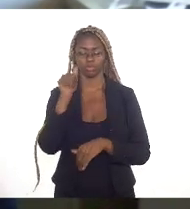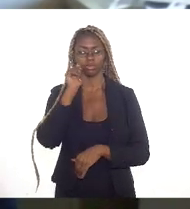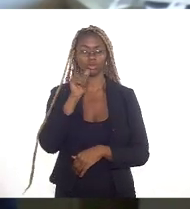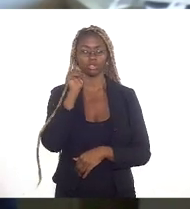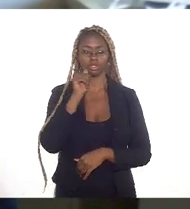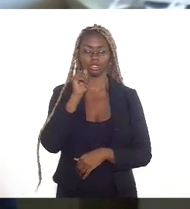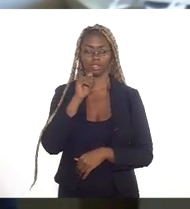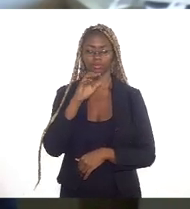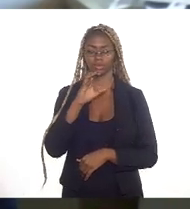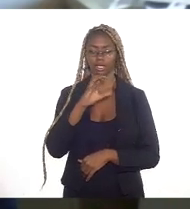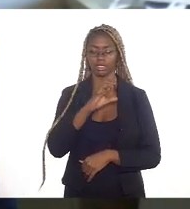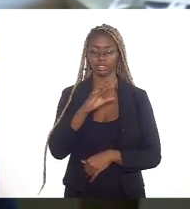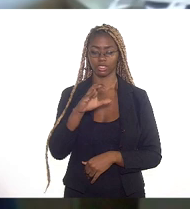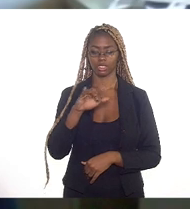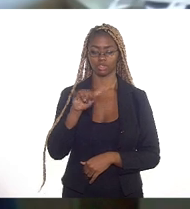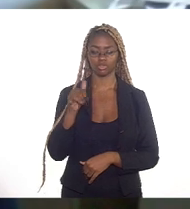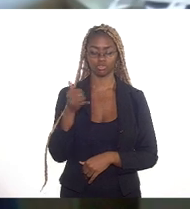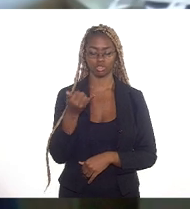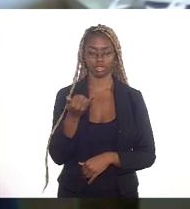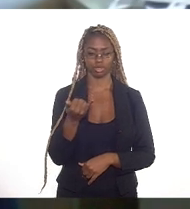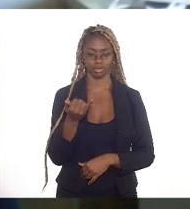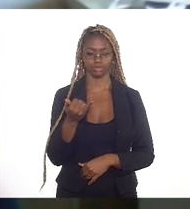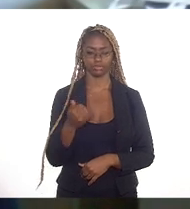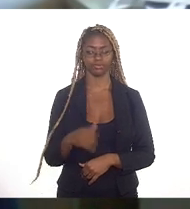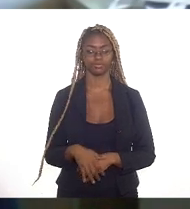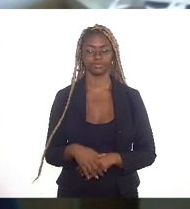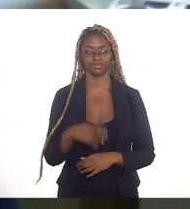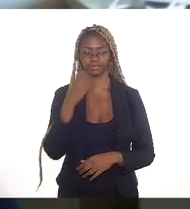da CCJ é pela